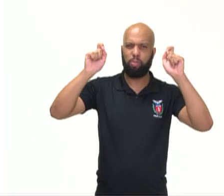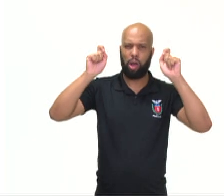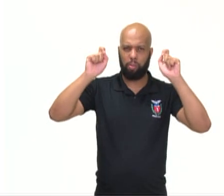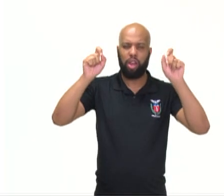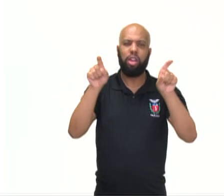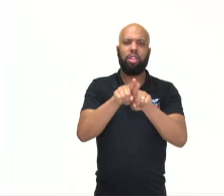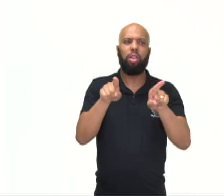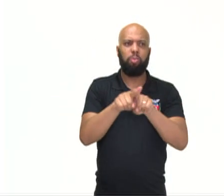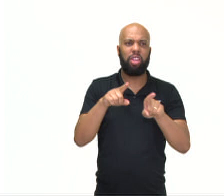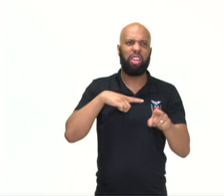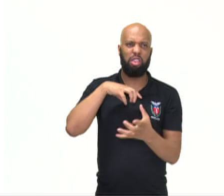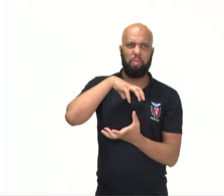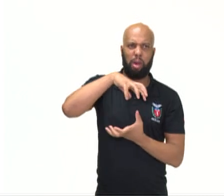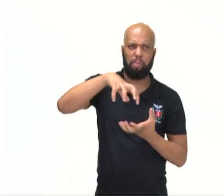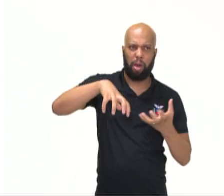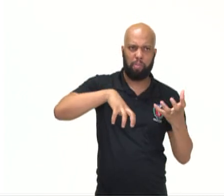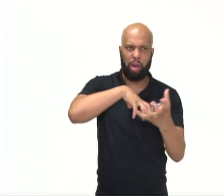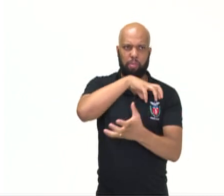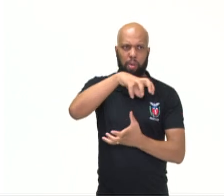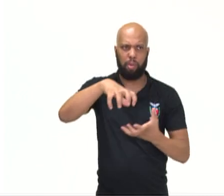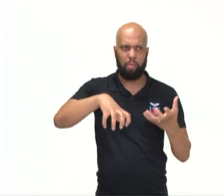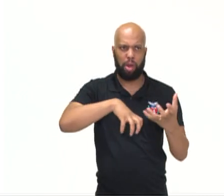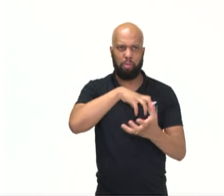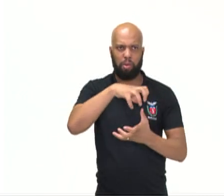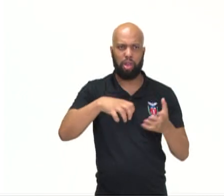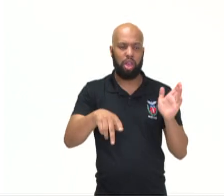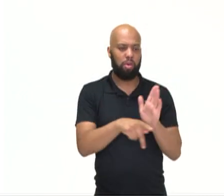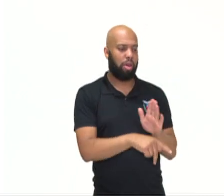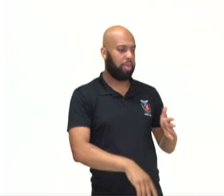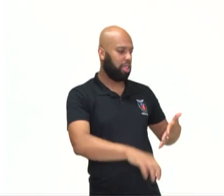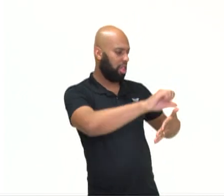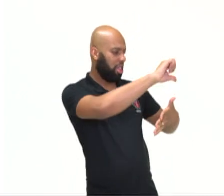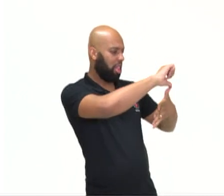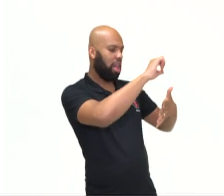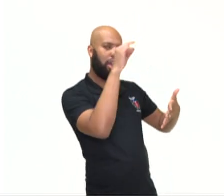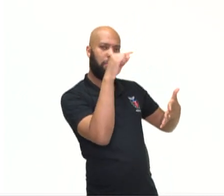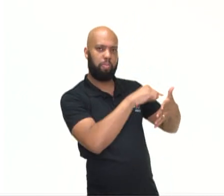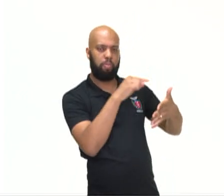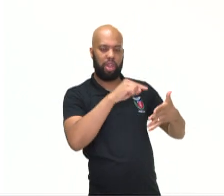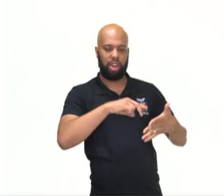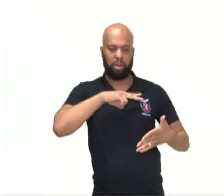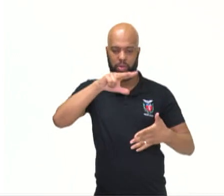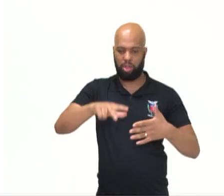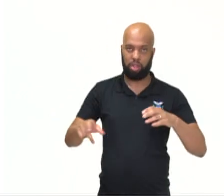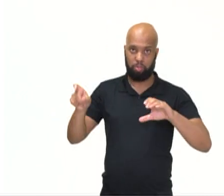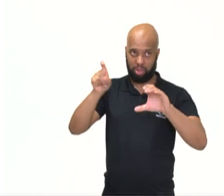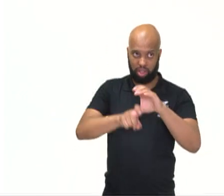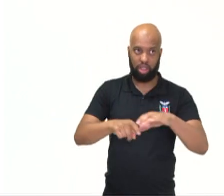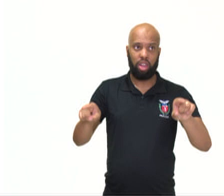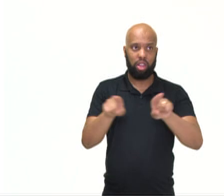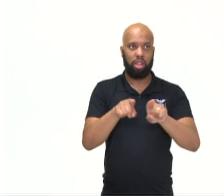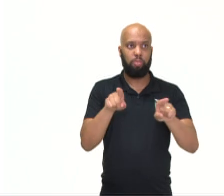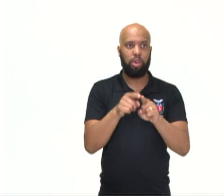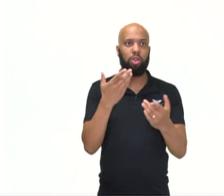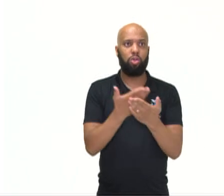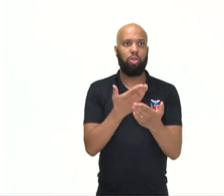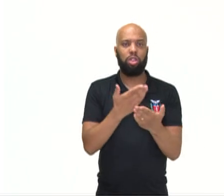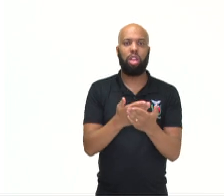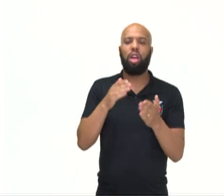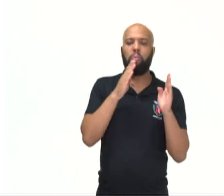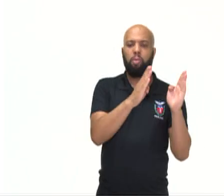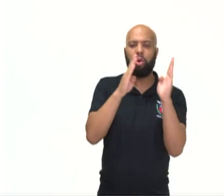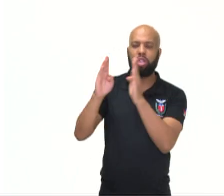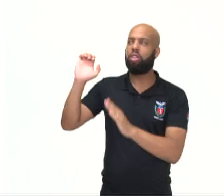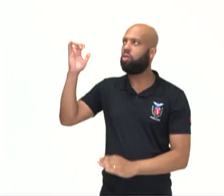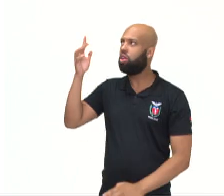América Portuguesa, articulando as temáticas locais e as suas interfaces em processos ocorridos na Europa e